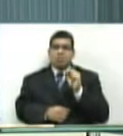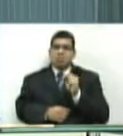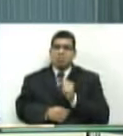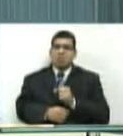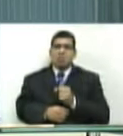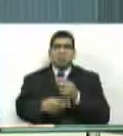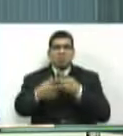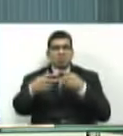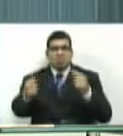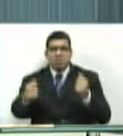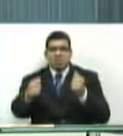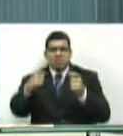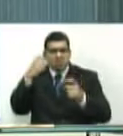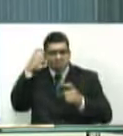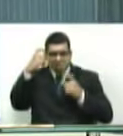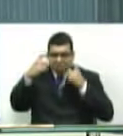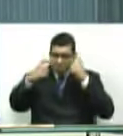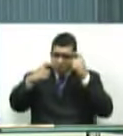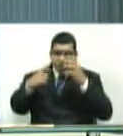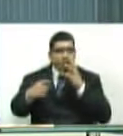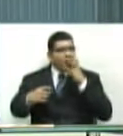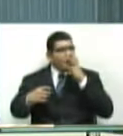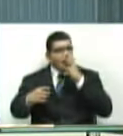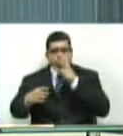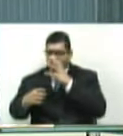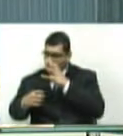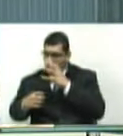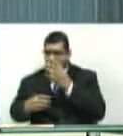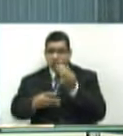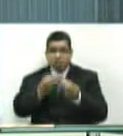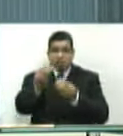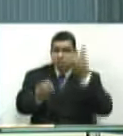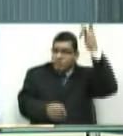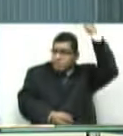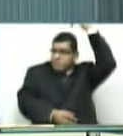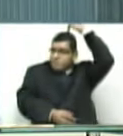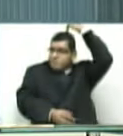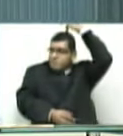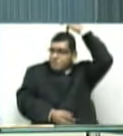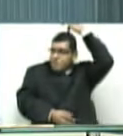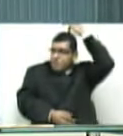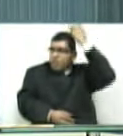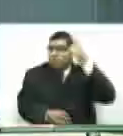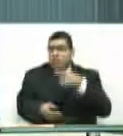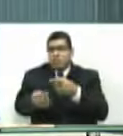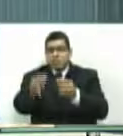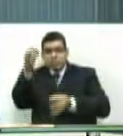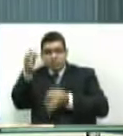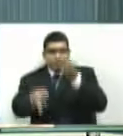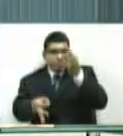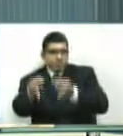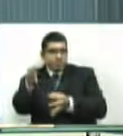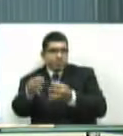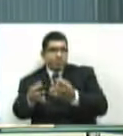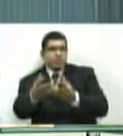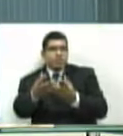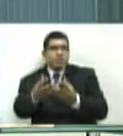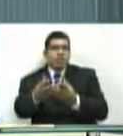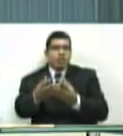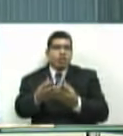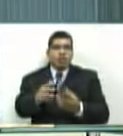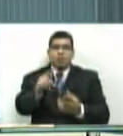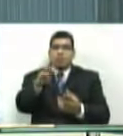absurda, estapafúrdia e não republicana do Tribunal de Justiça, que num agravo